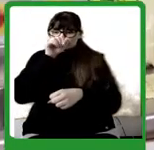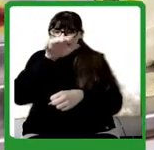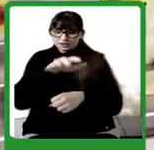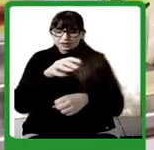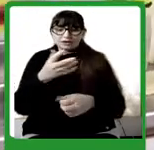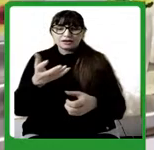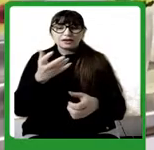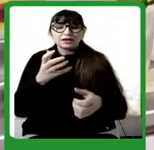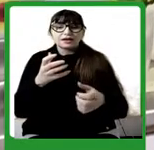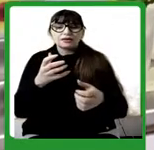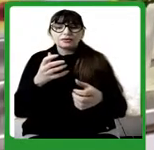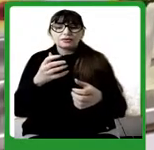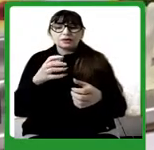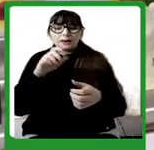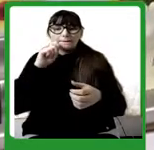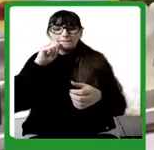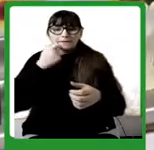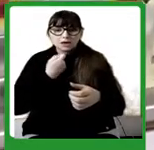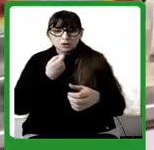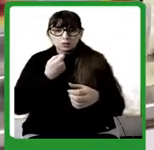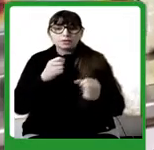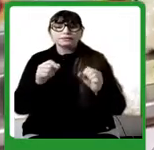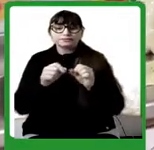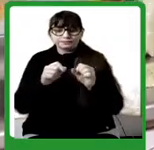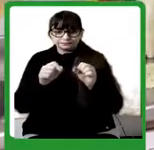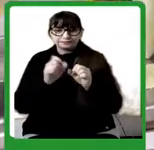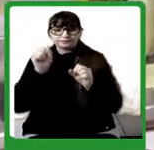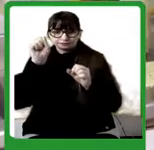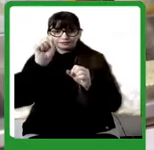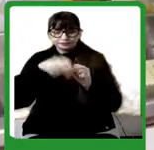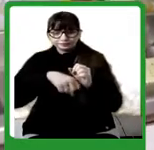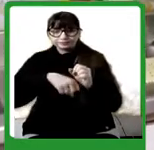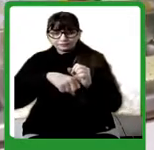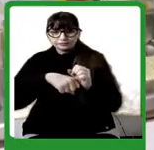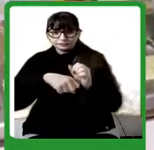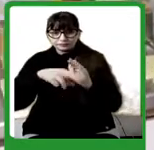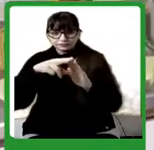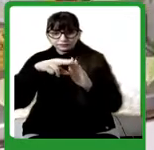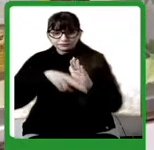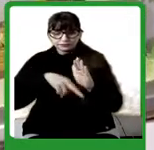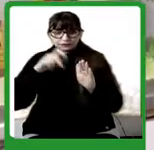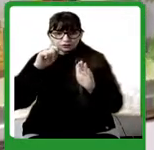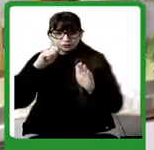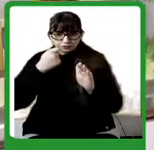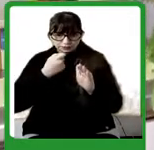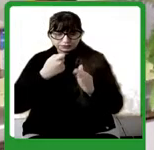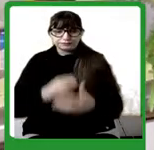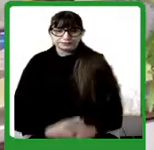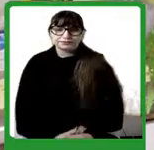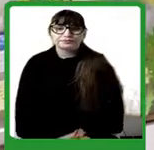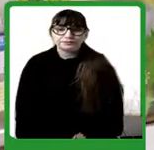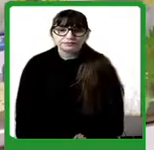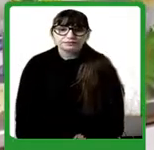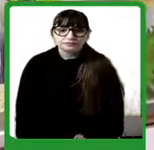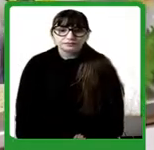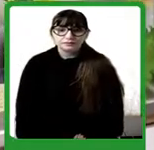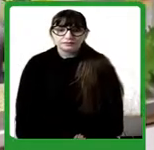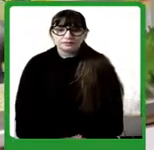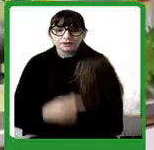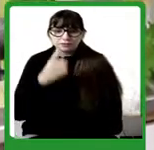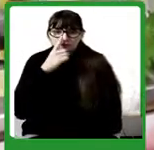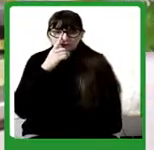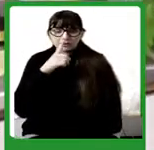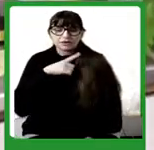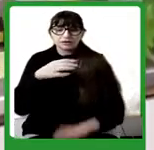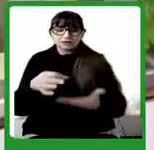Carmen, eu vou fazer daqui uns dias, querida, eu vou fazer a receita dos pão pra vocês, que vocês tentam pedir. Minha mãe tinha essa xícara, bonita, né,